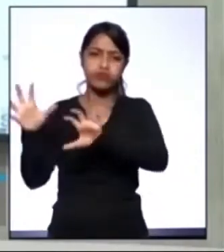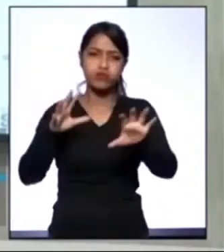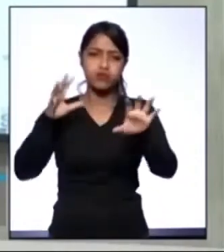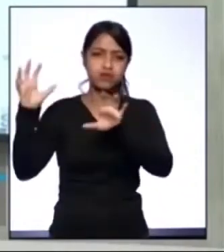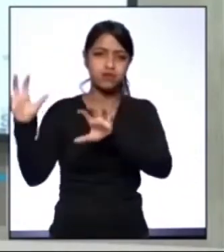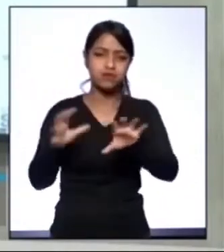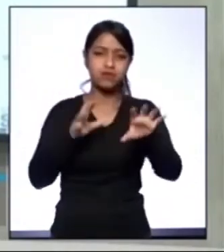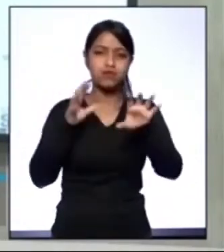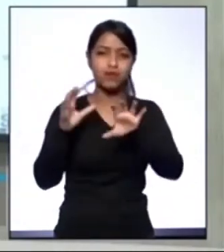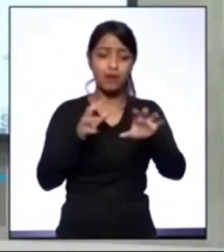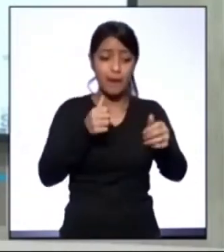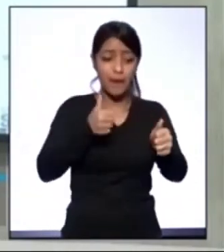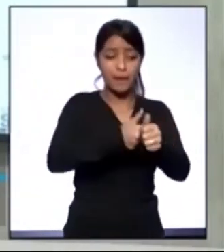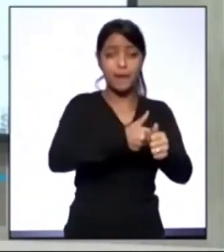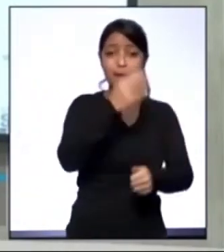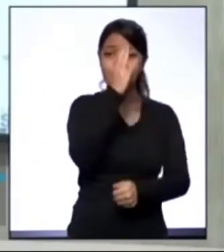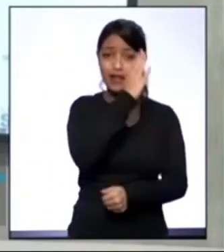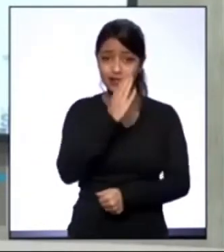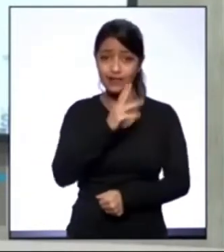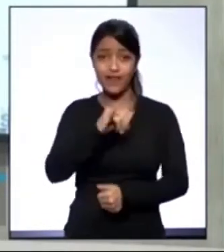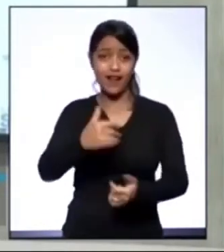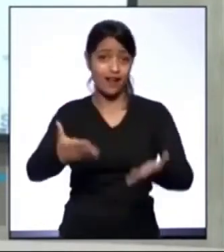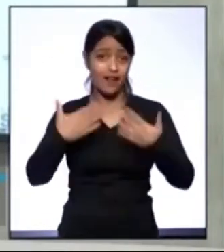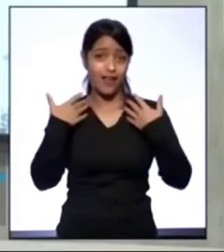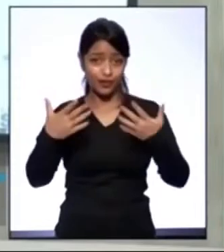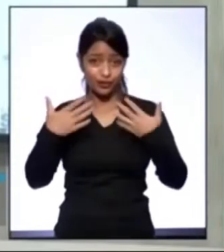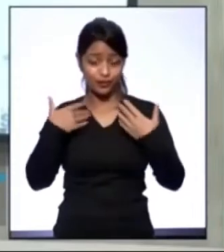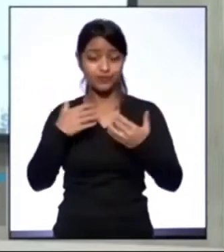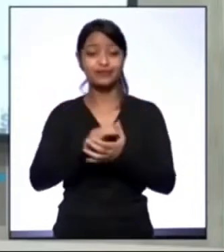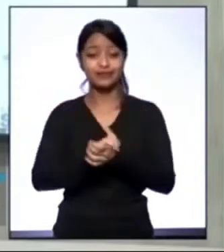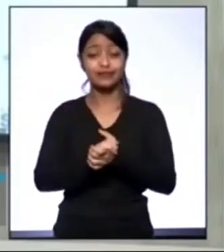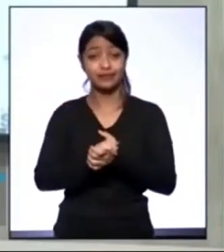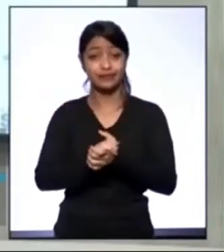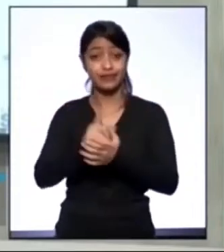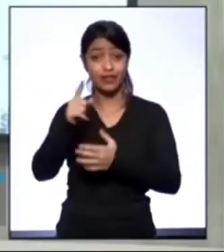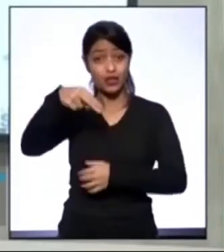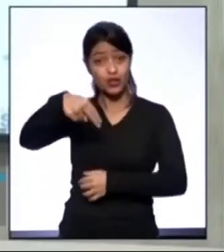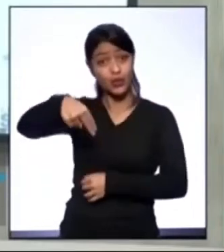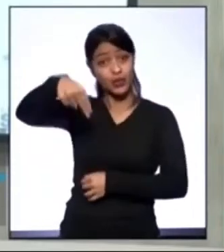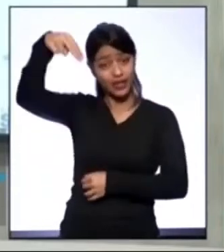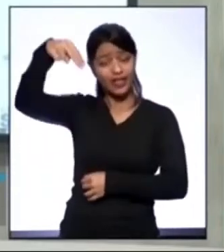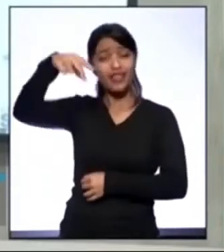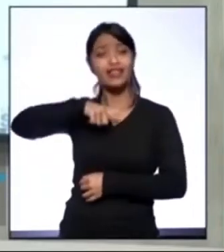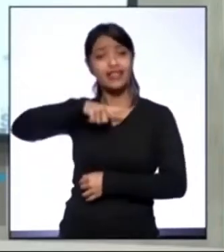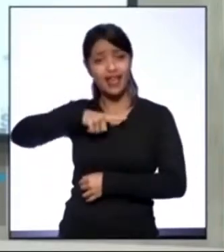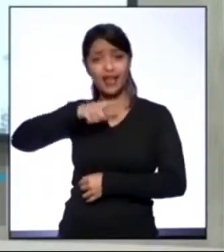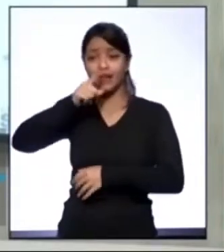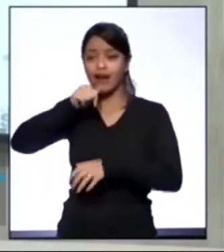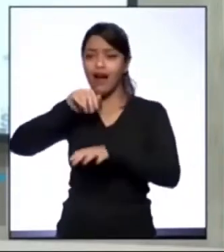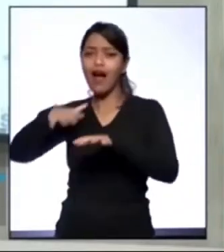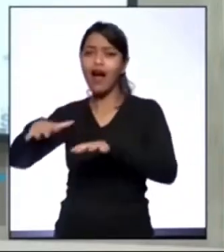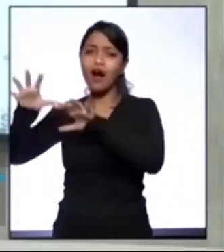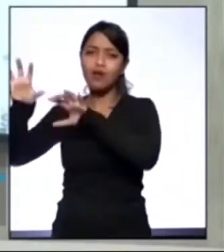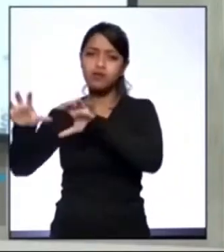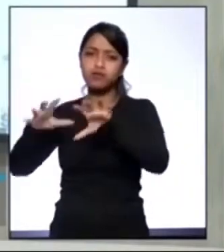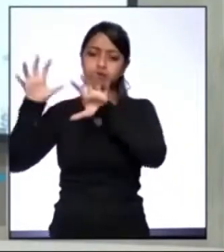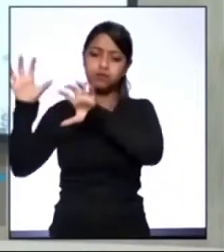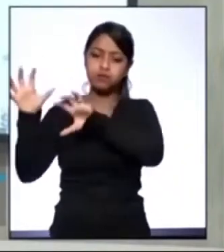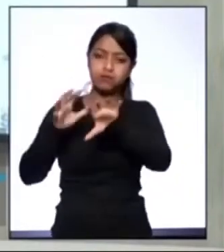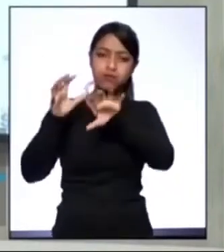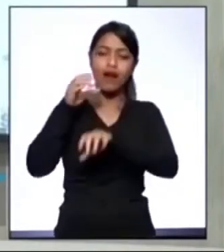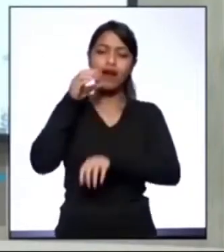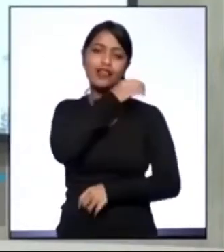Brasil. Nós temos no Nordeste, galera, a chegada de duas correntes marítimas quentes. Quais são as características do litoral